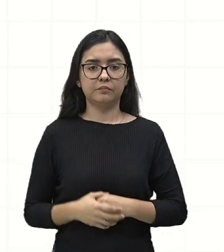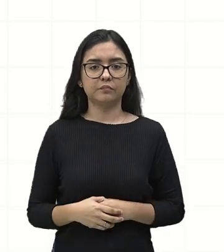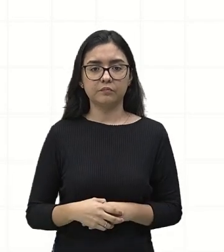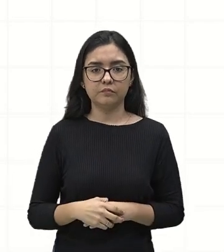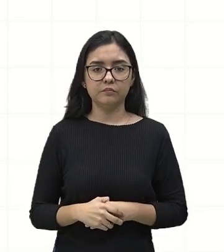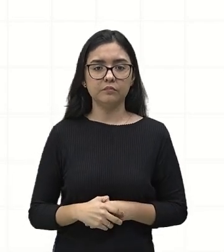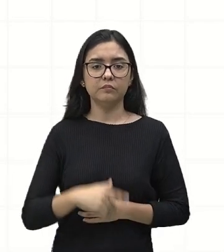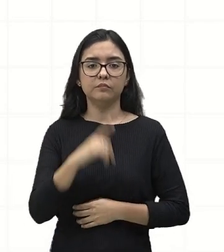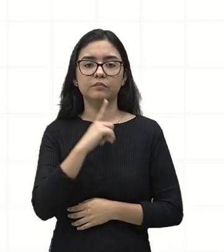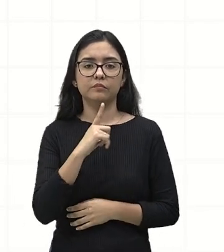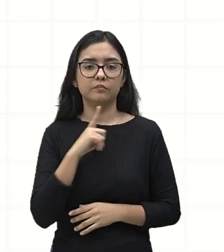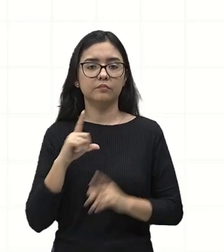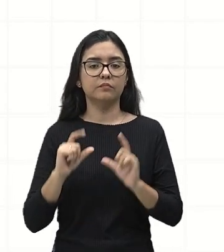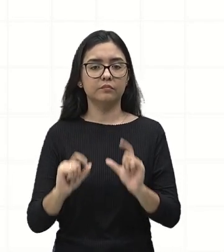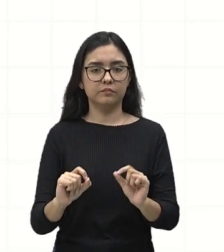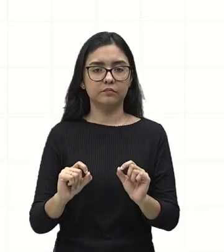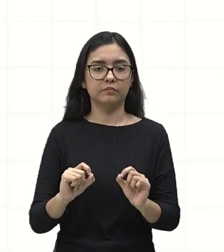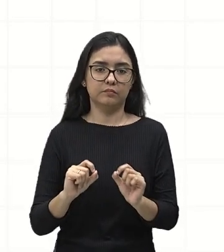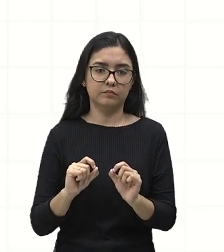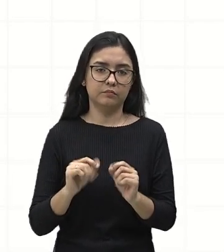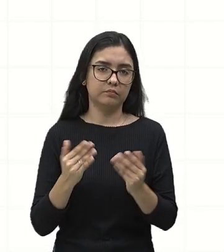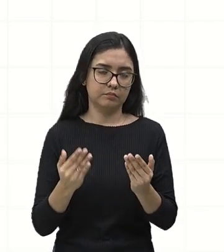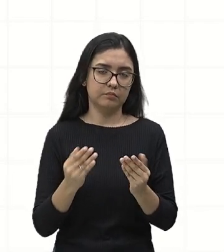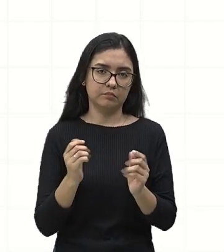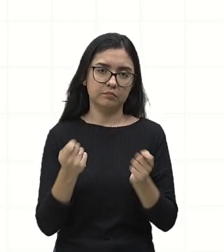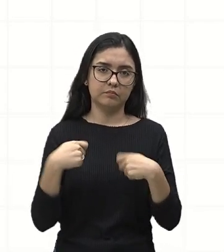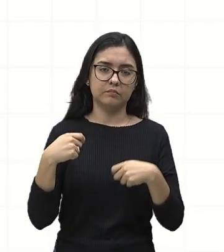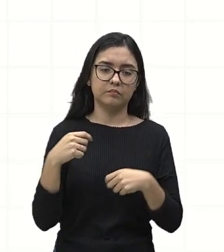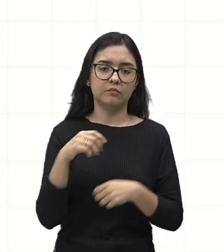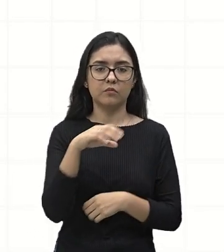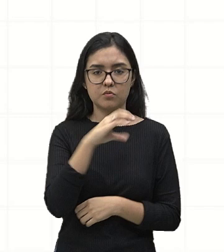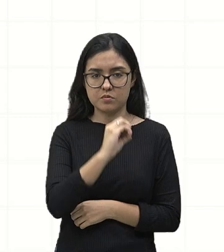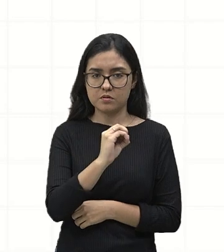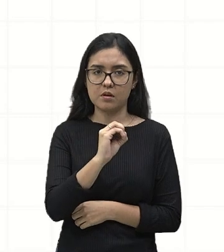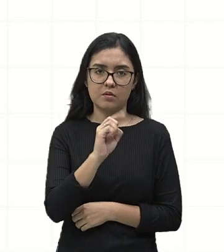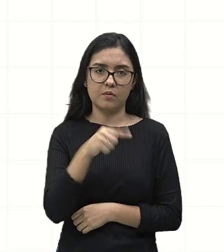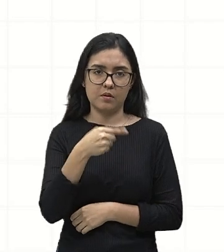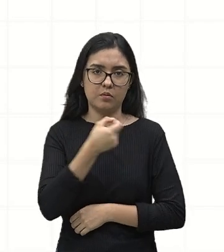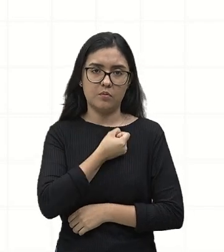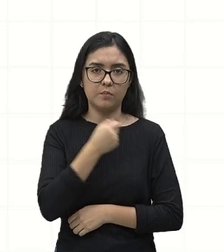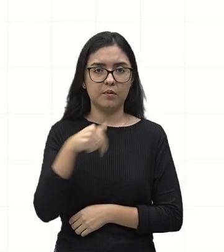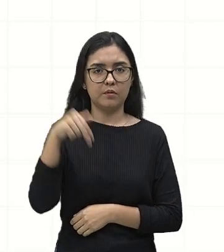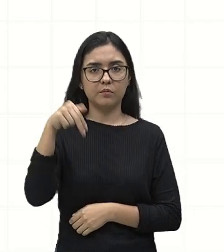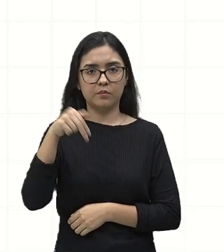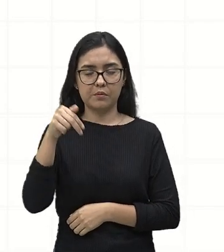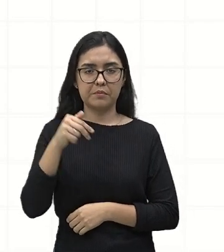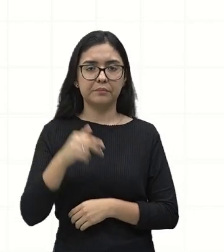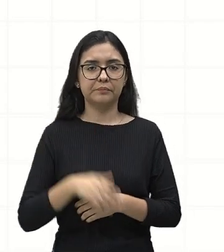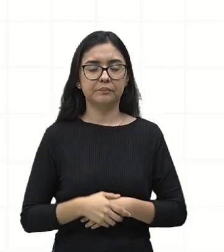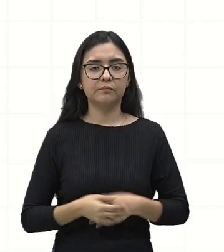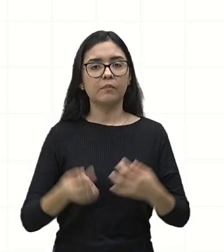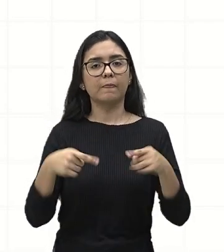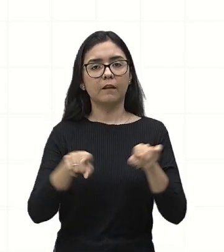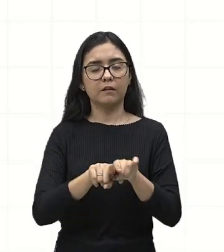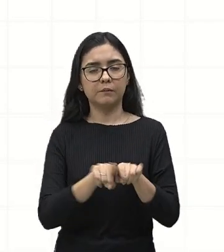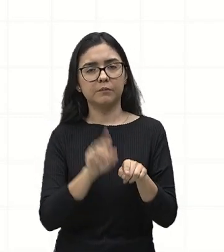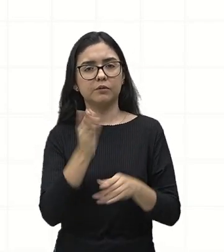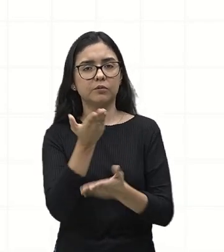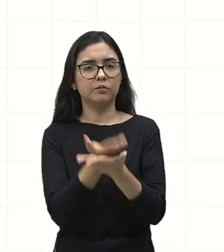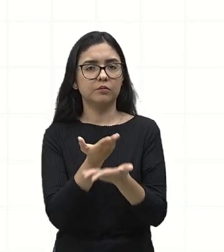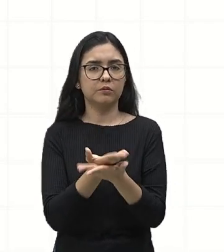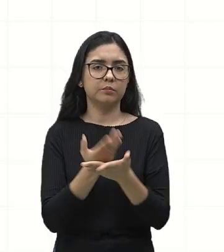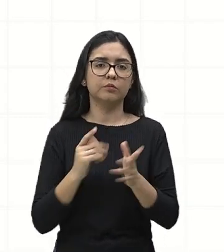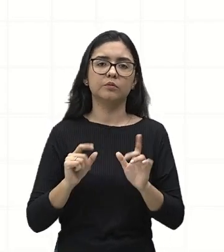Aqui nós estamos considerando o zero como um número natural, né? Nós já vimos aqui que